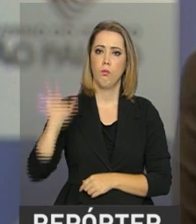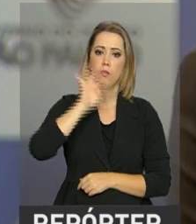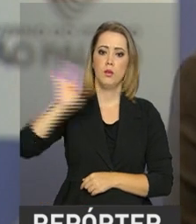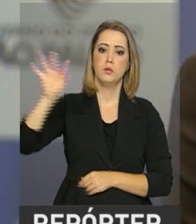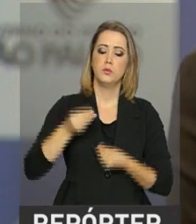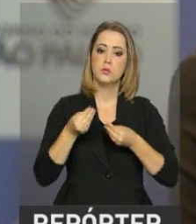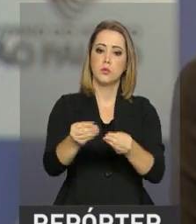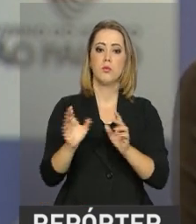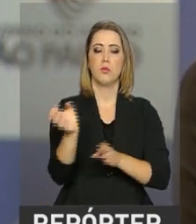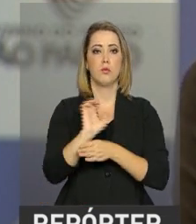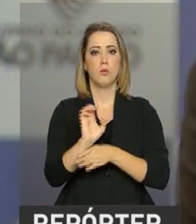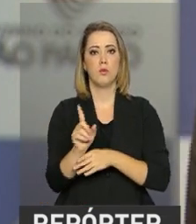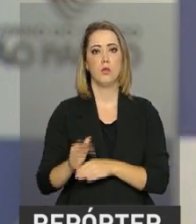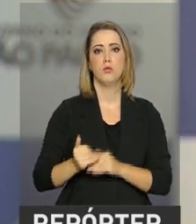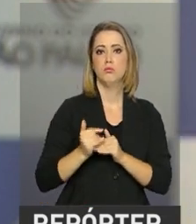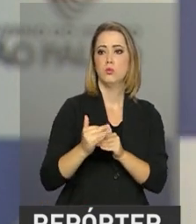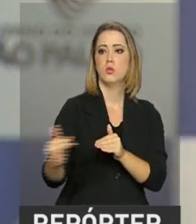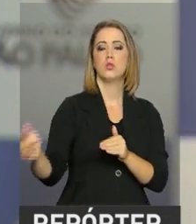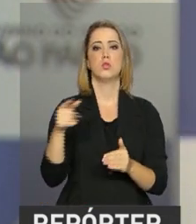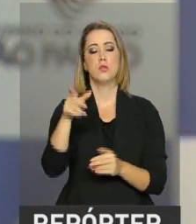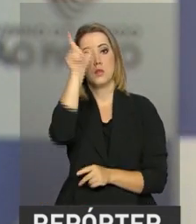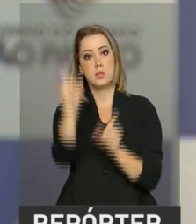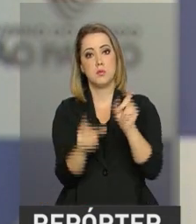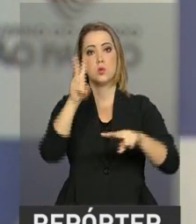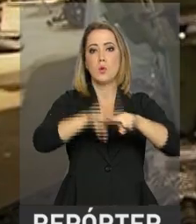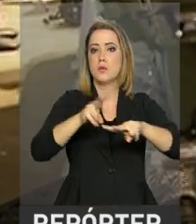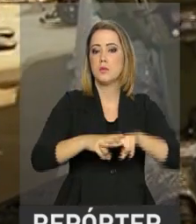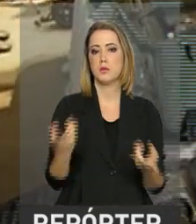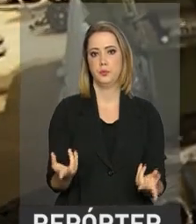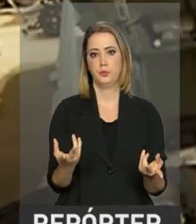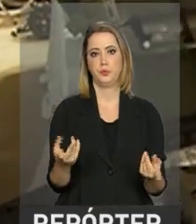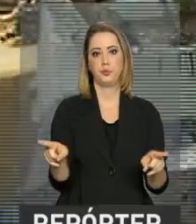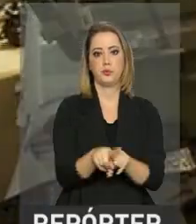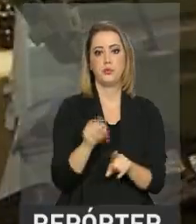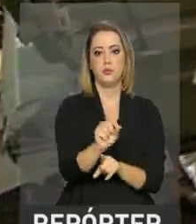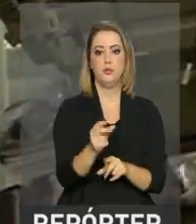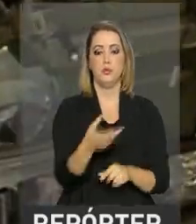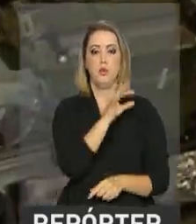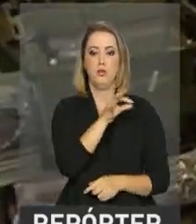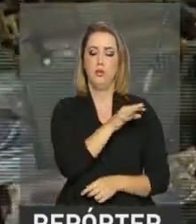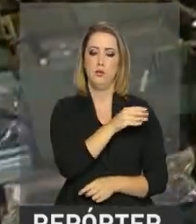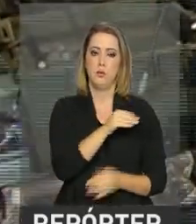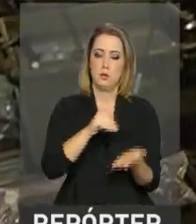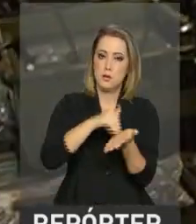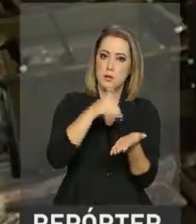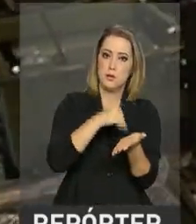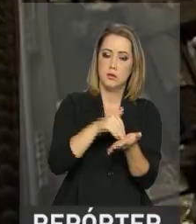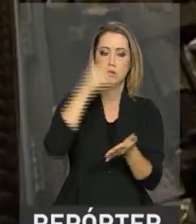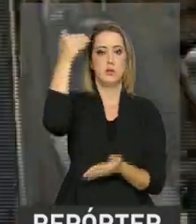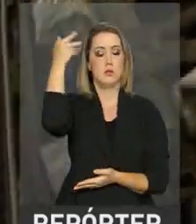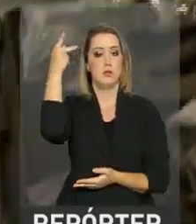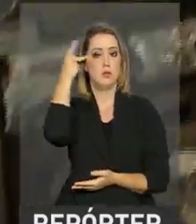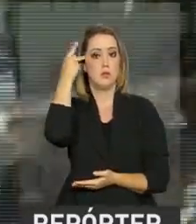pro estado que tem o maior número de presos na Federação a Secretaria de Segurança Pública Paulista recebeu a doação